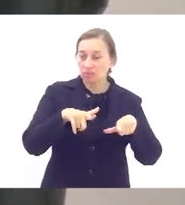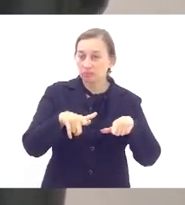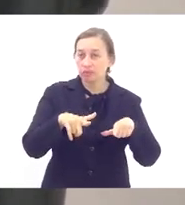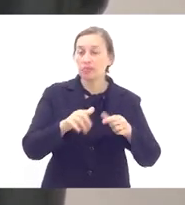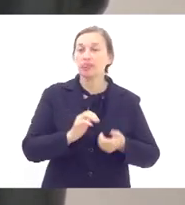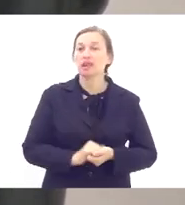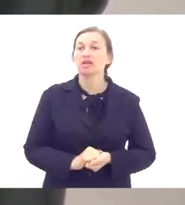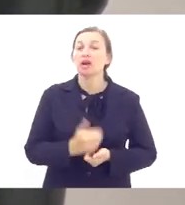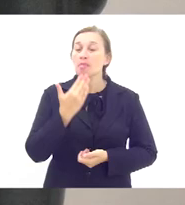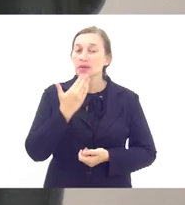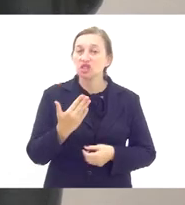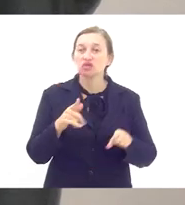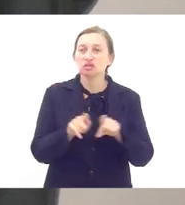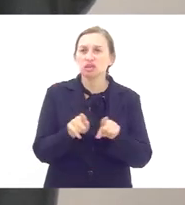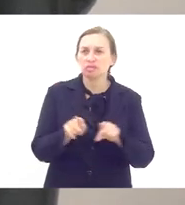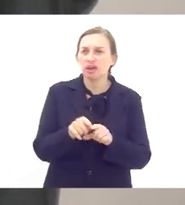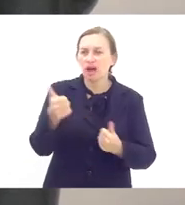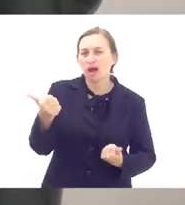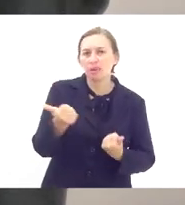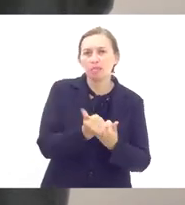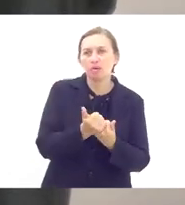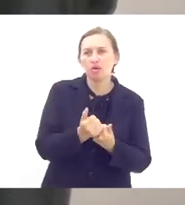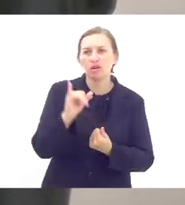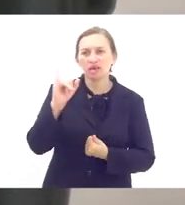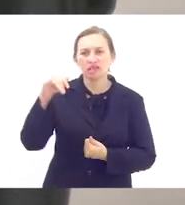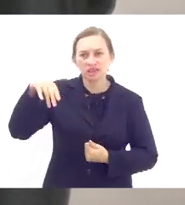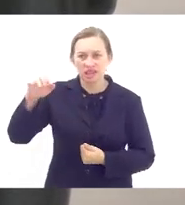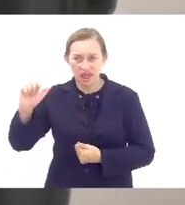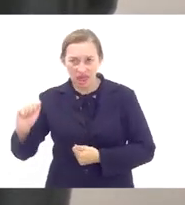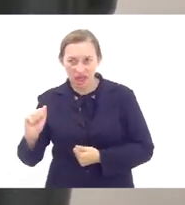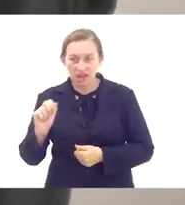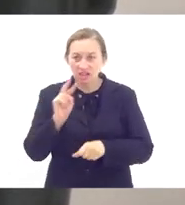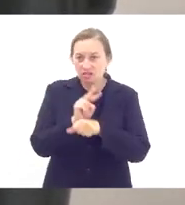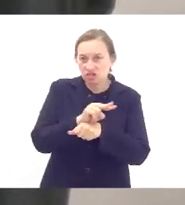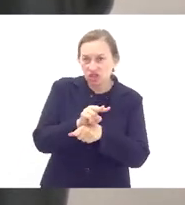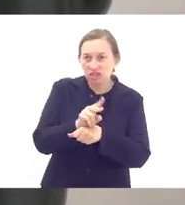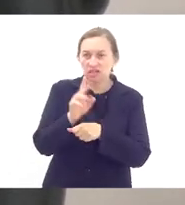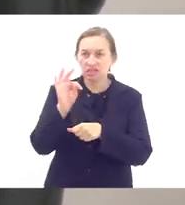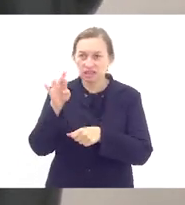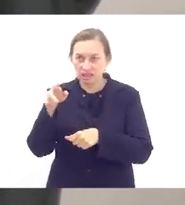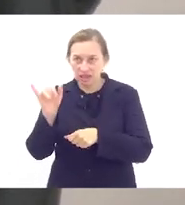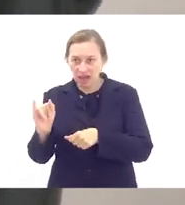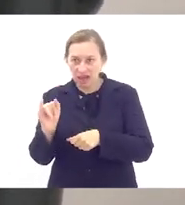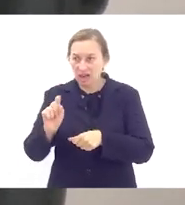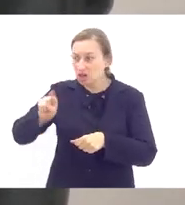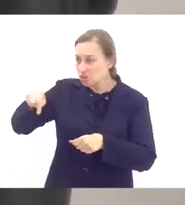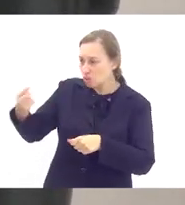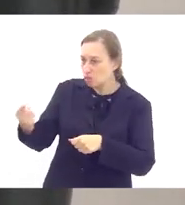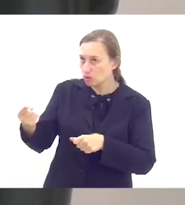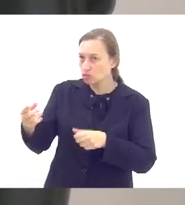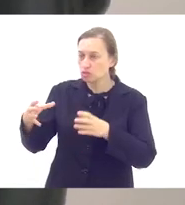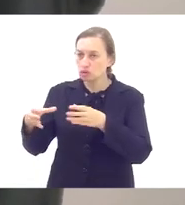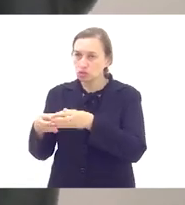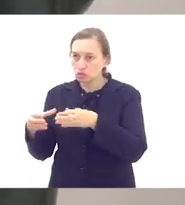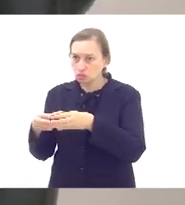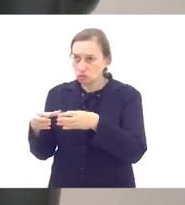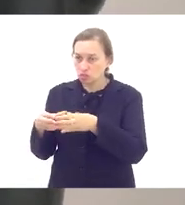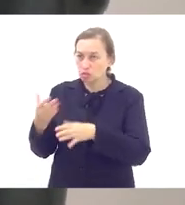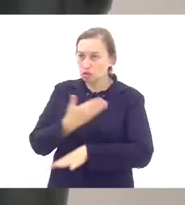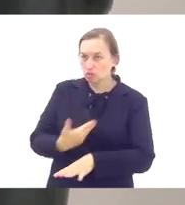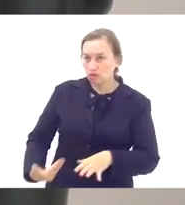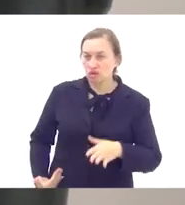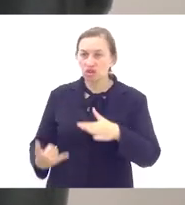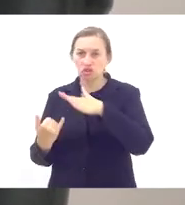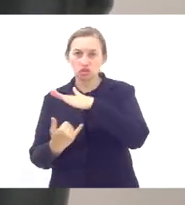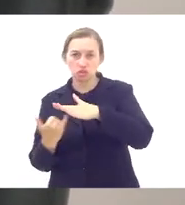e pedindo também apoio ao INEA, né, à Vigilância Sanitária, outros órgãos e